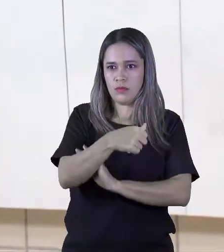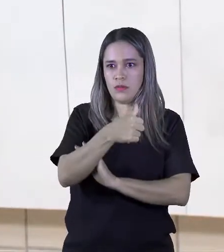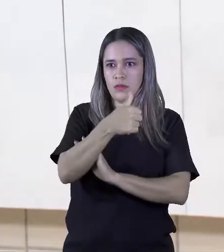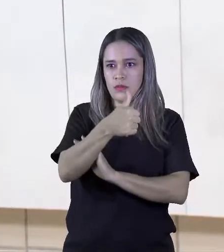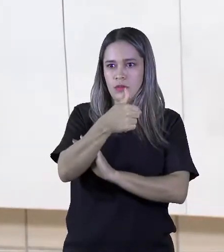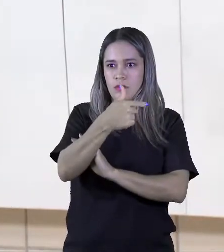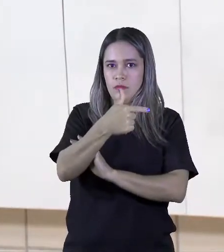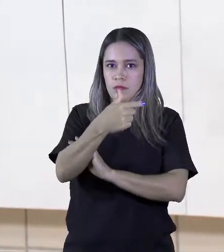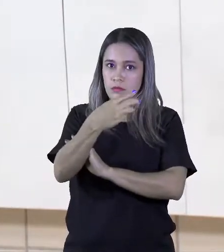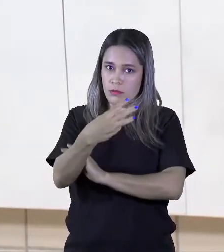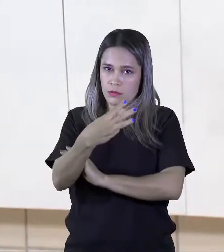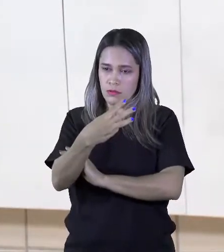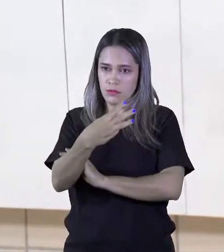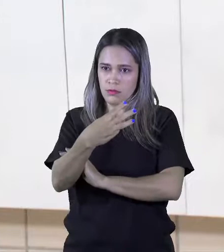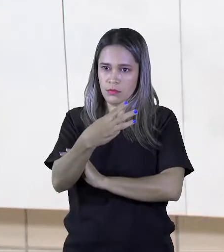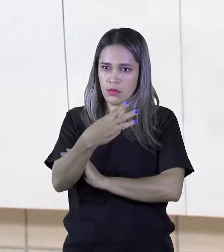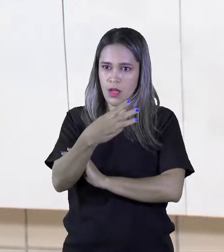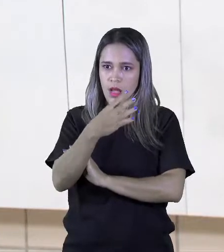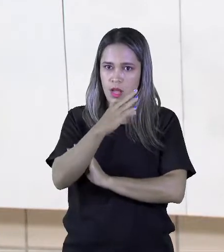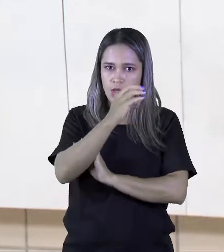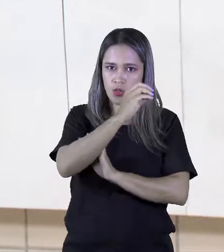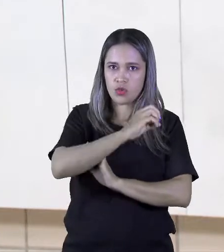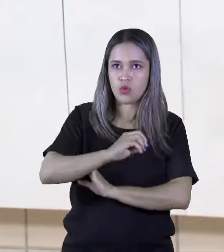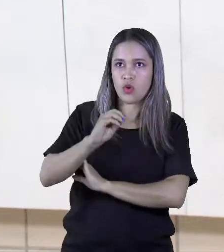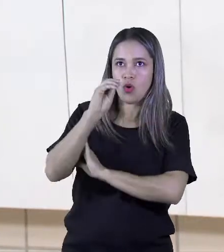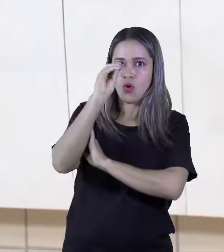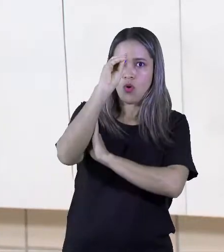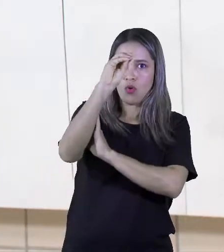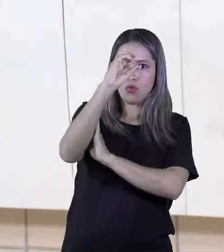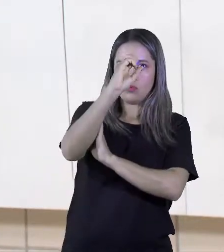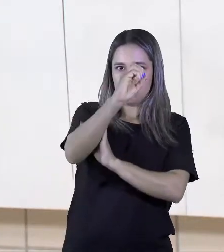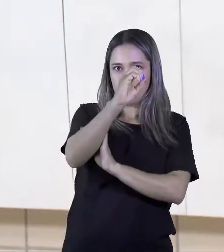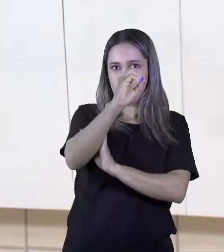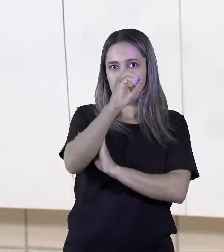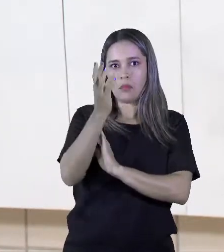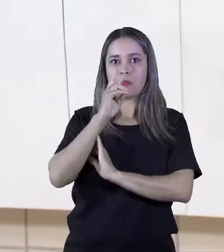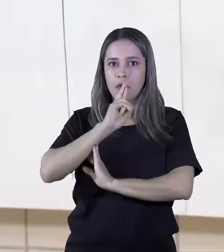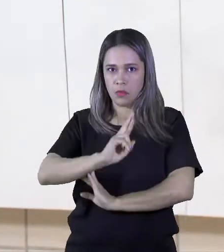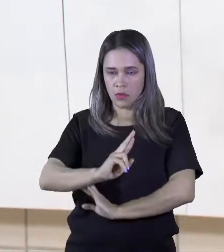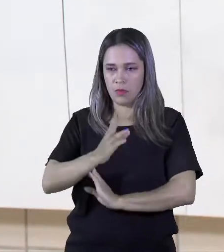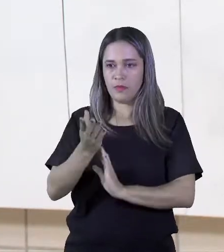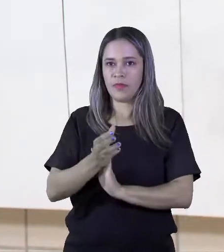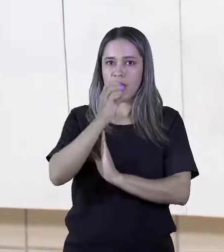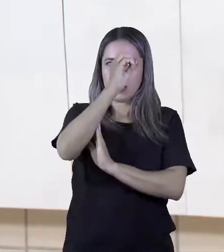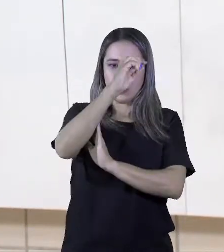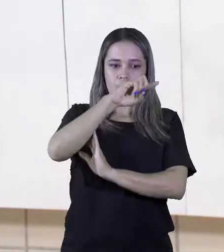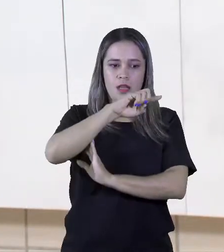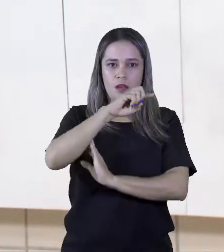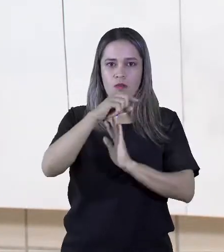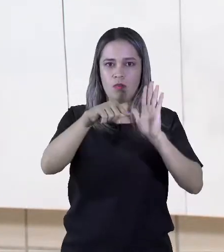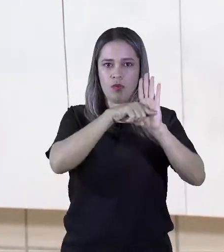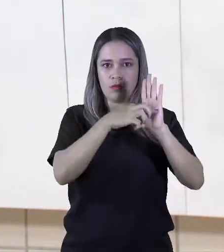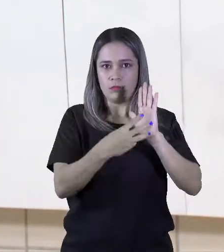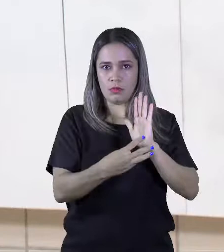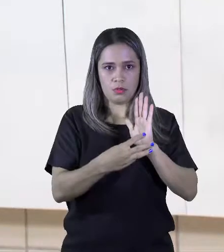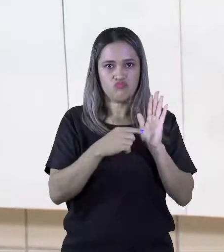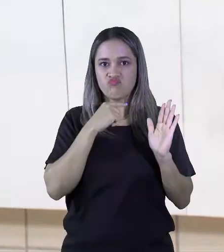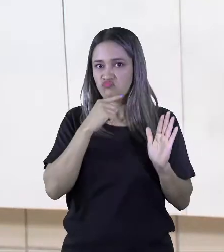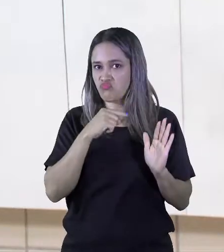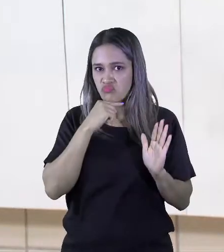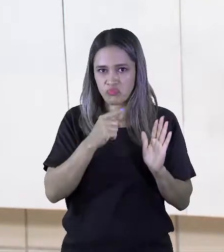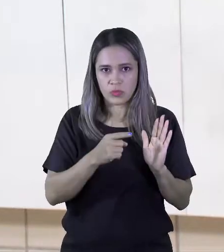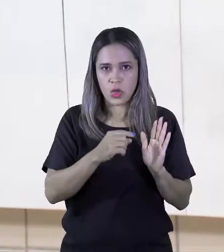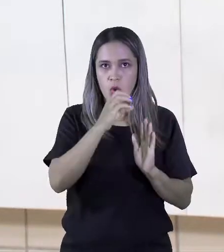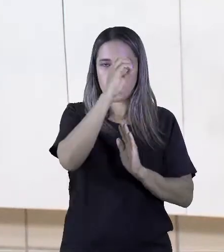2,123. A gente acrescentou o zero para resolver e agora a gente vai resolver. 0 menos 3 não dá, o